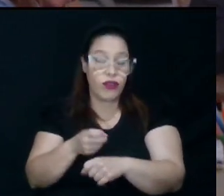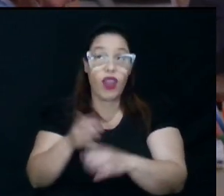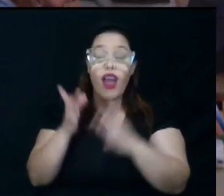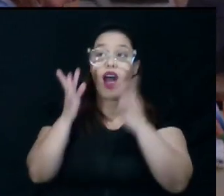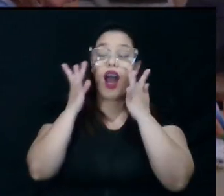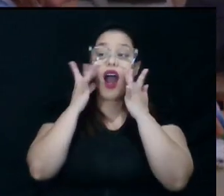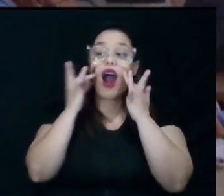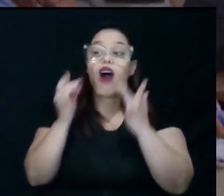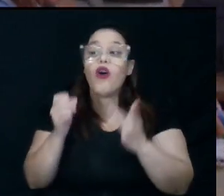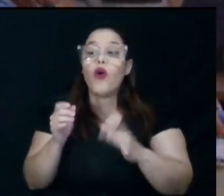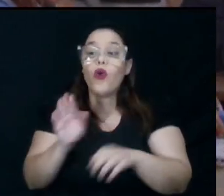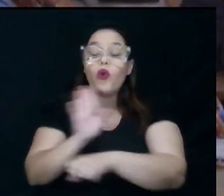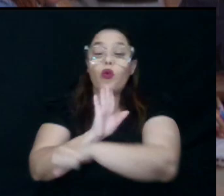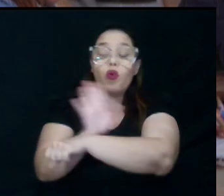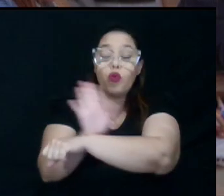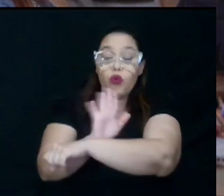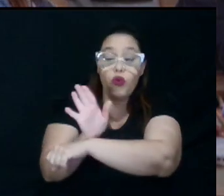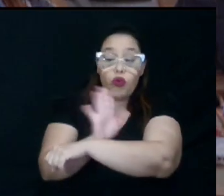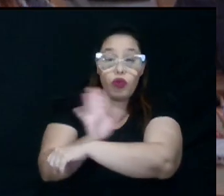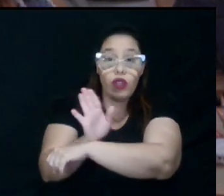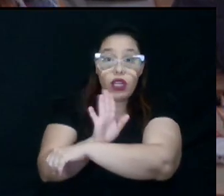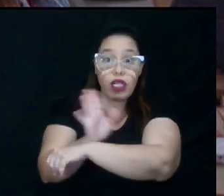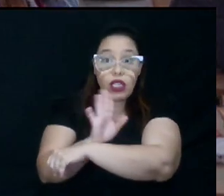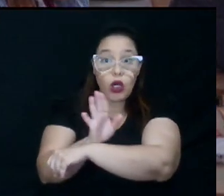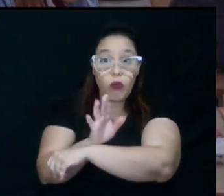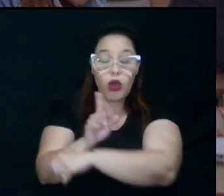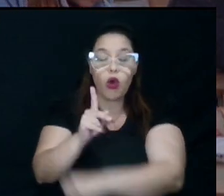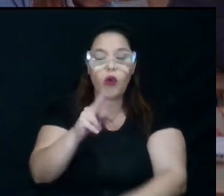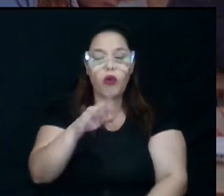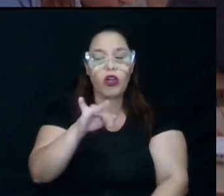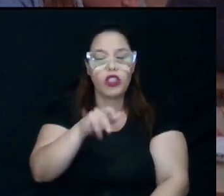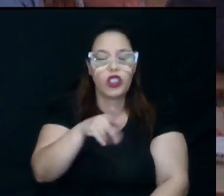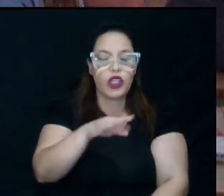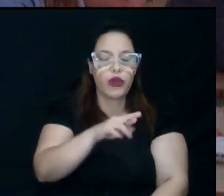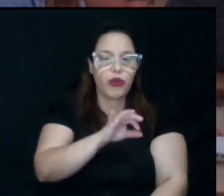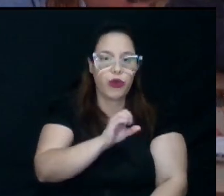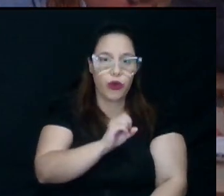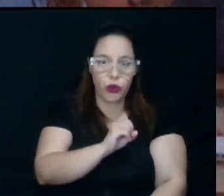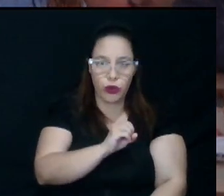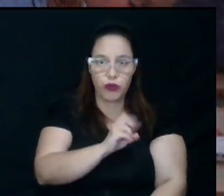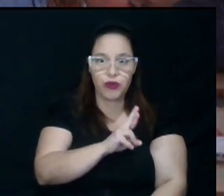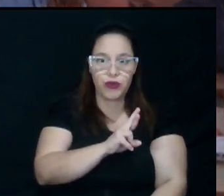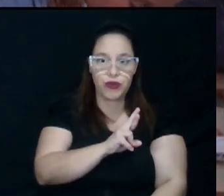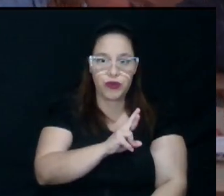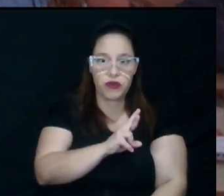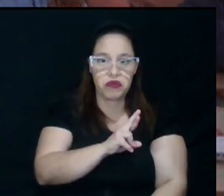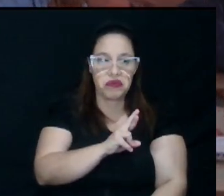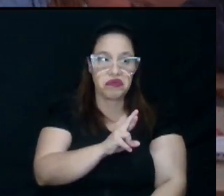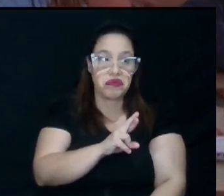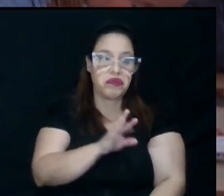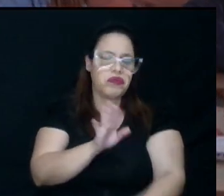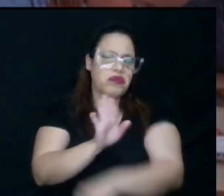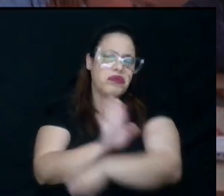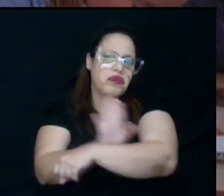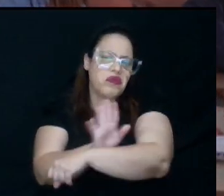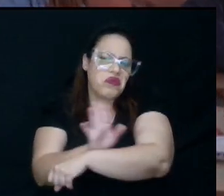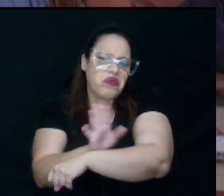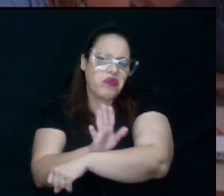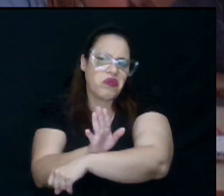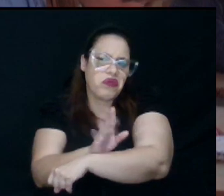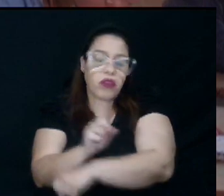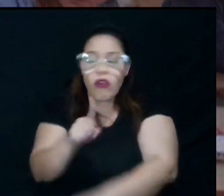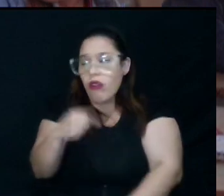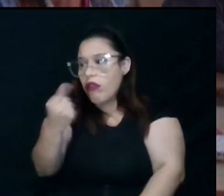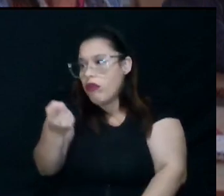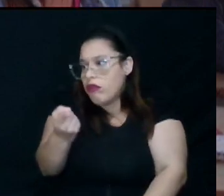um projetor, uma projeção de algum experimento, de um filme, algum outro tipo de recurso faz com que a